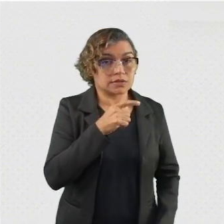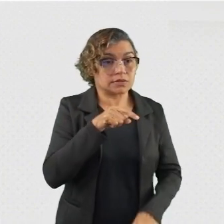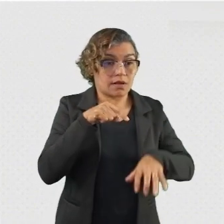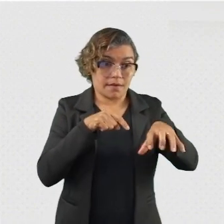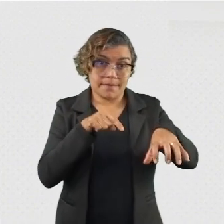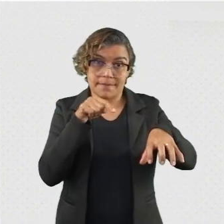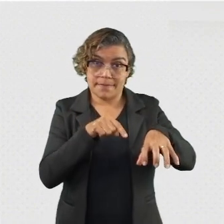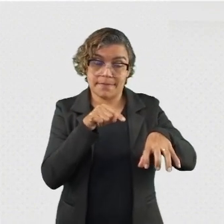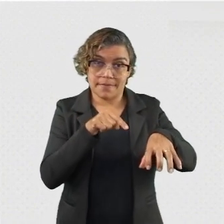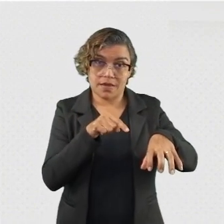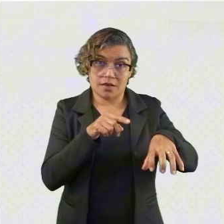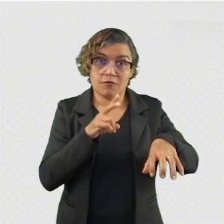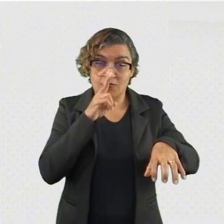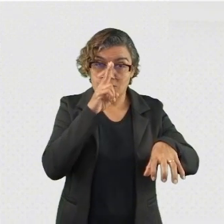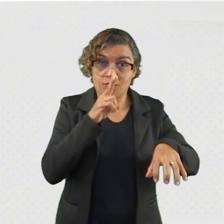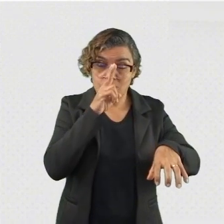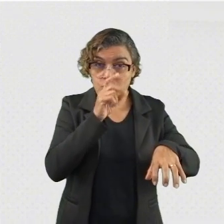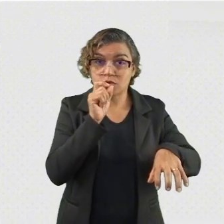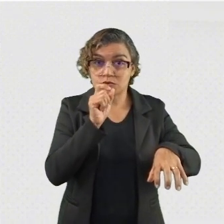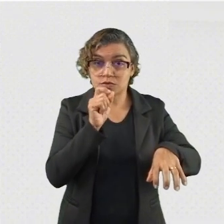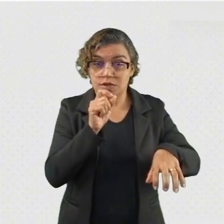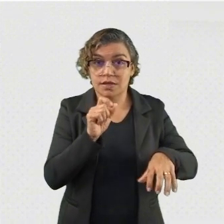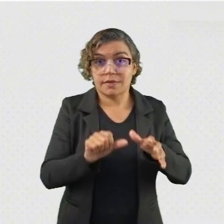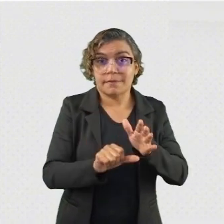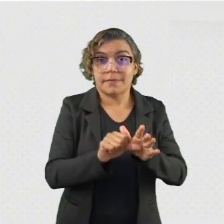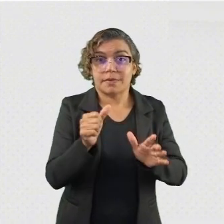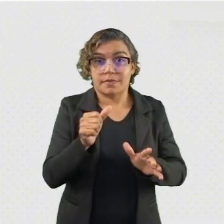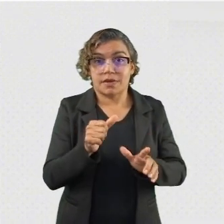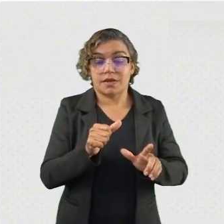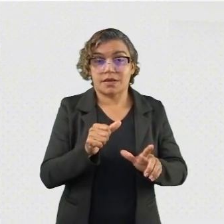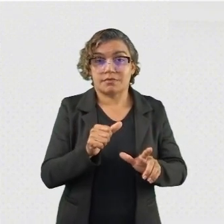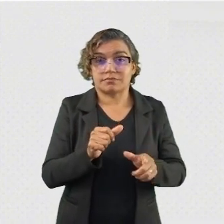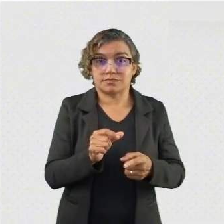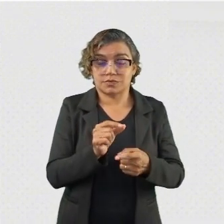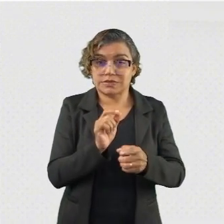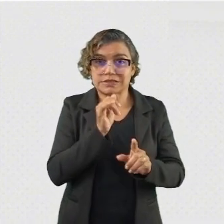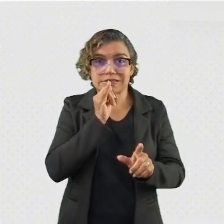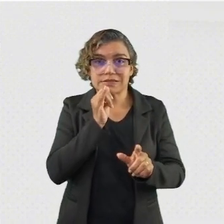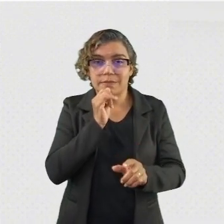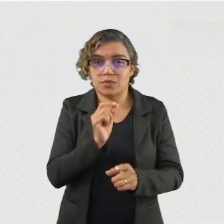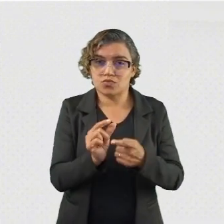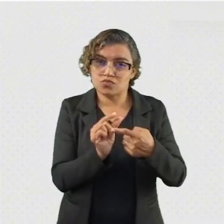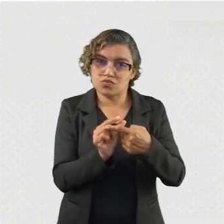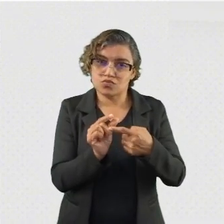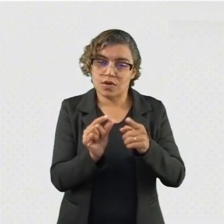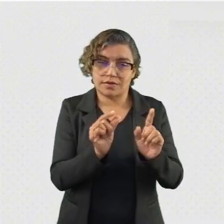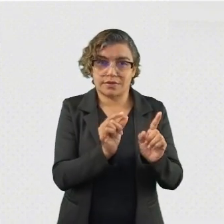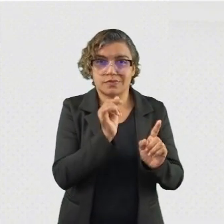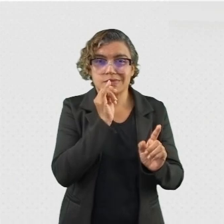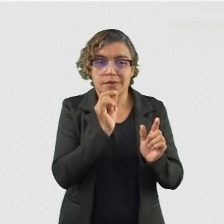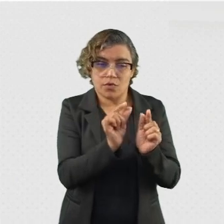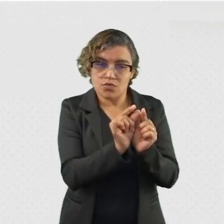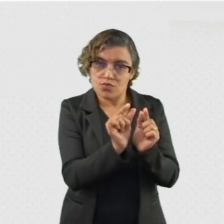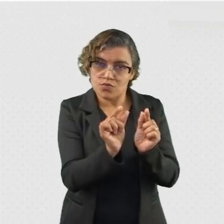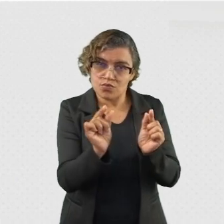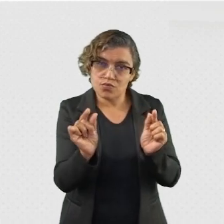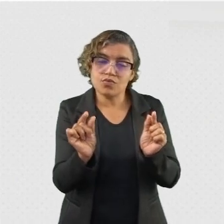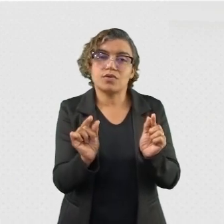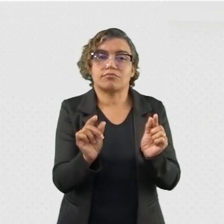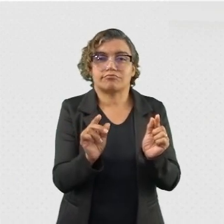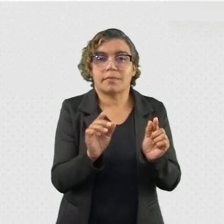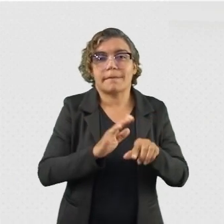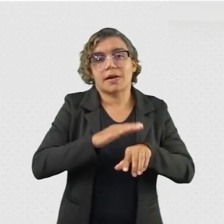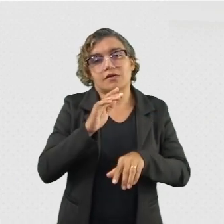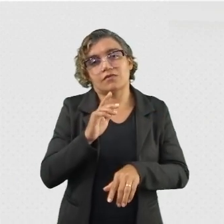americano, a tonicidade é na primeira sílaba. Dress, tá? Então você tem uma sílaba mais forte, como se